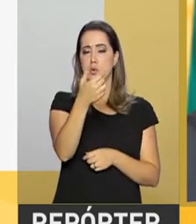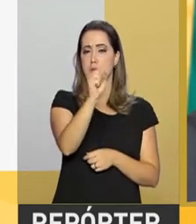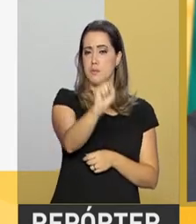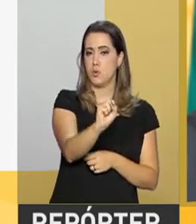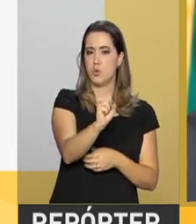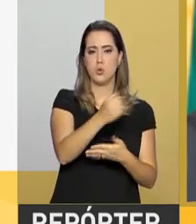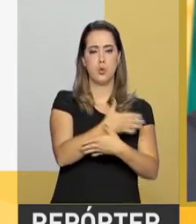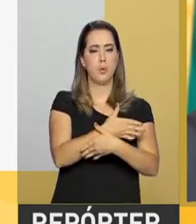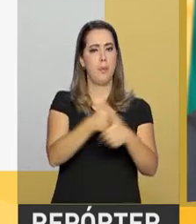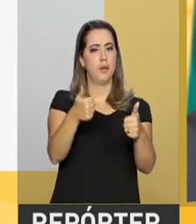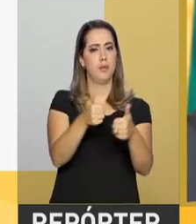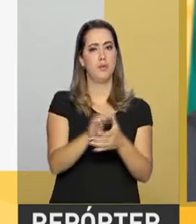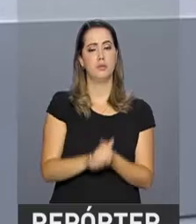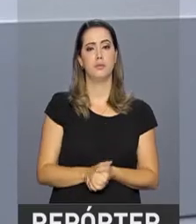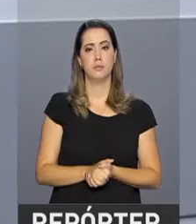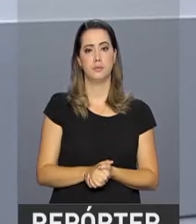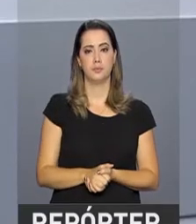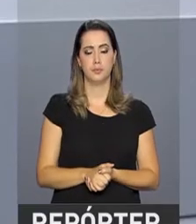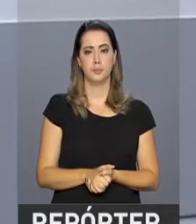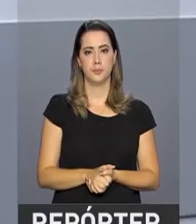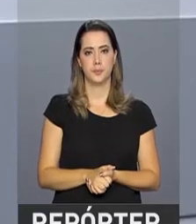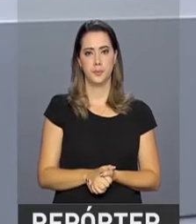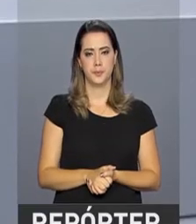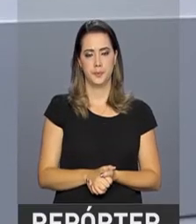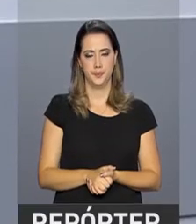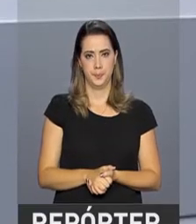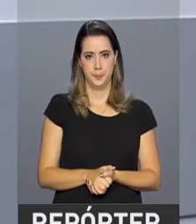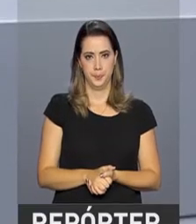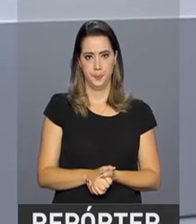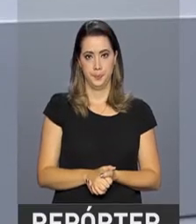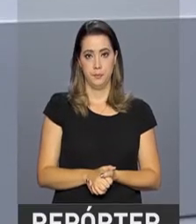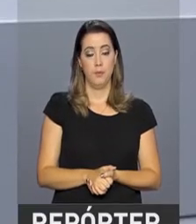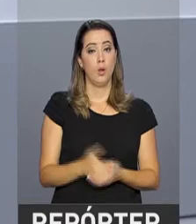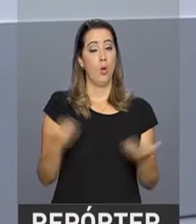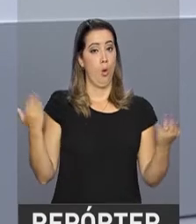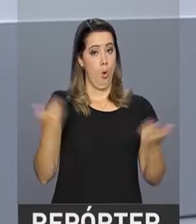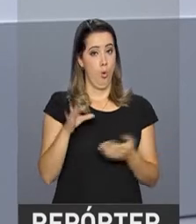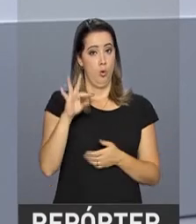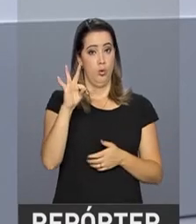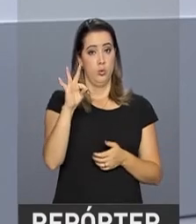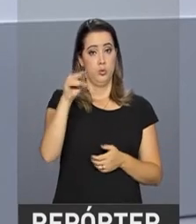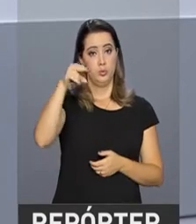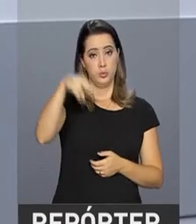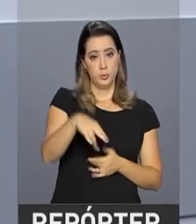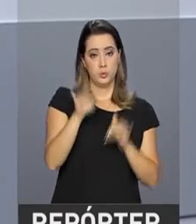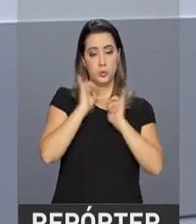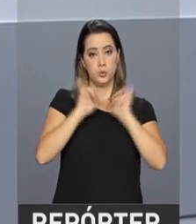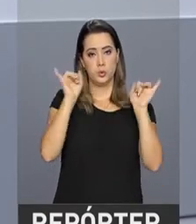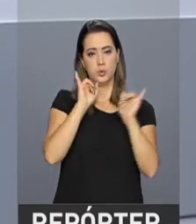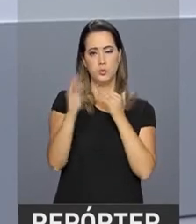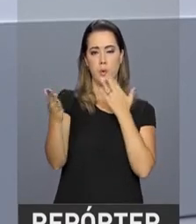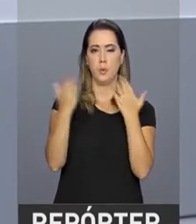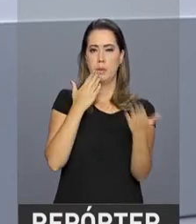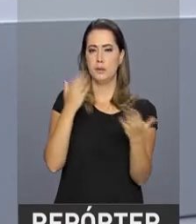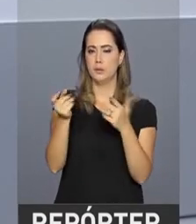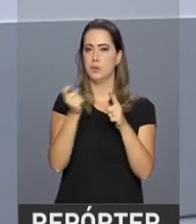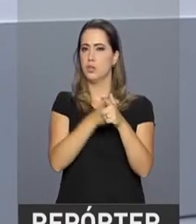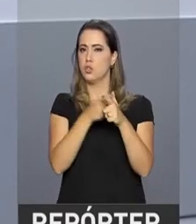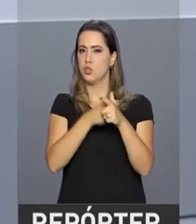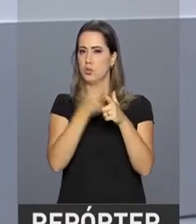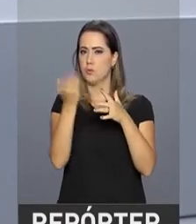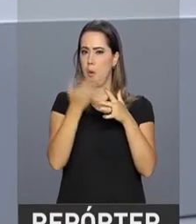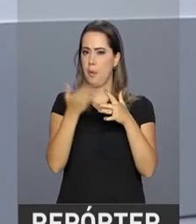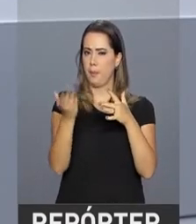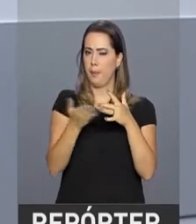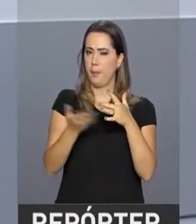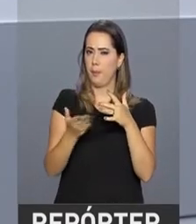ainda melhor e o tesouro nacional divulgou hoje o balanço da renegociação das dívidas dos estados com a